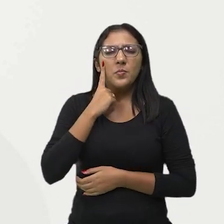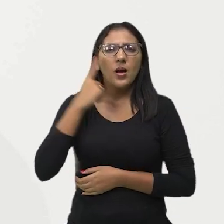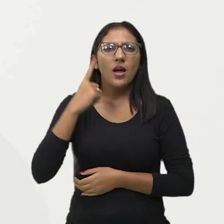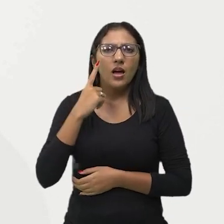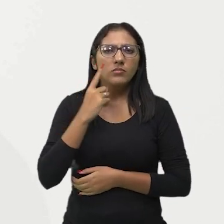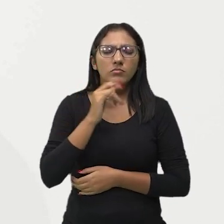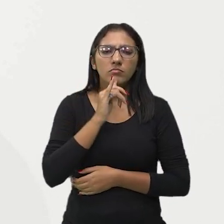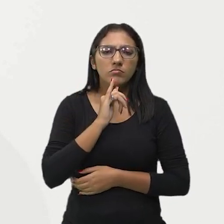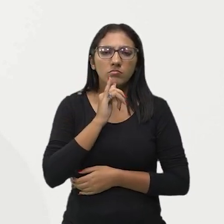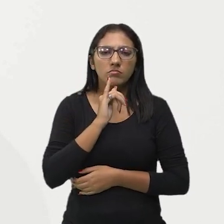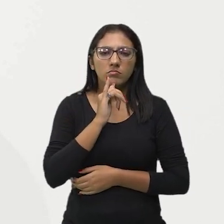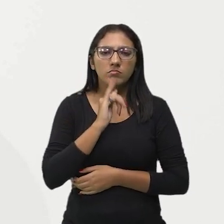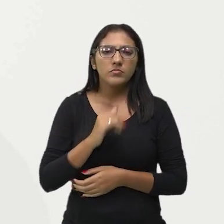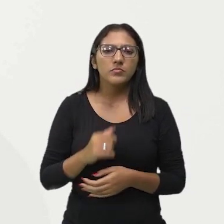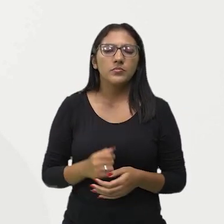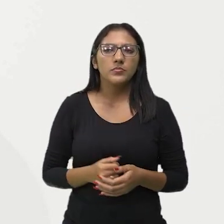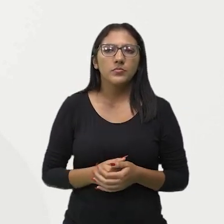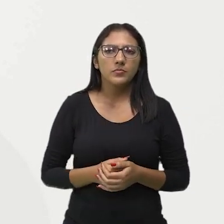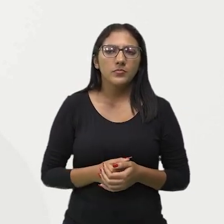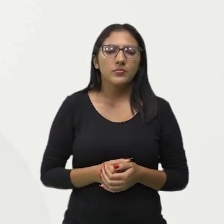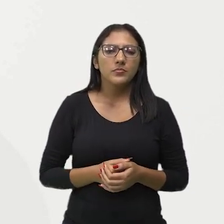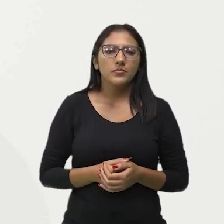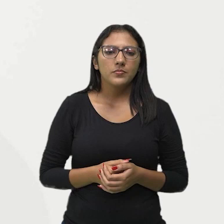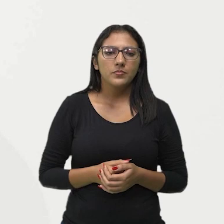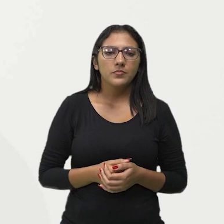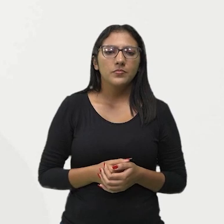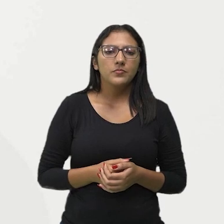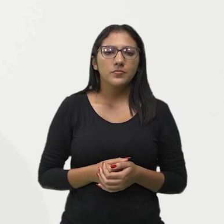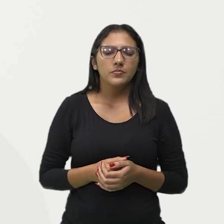2,4 quilômetros é a mesma coisa que falar